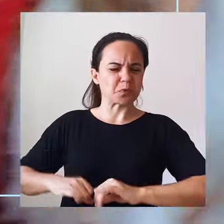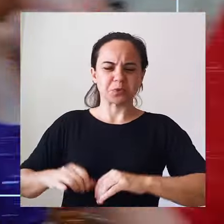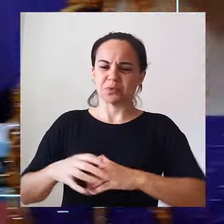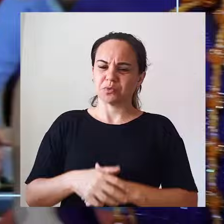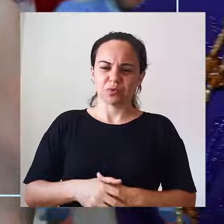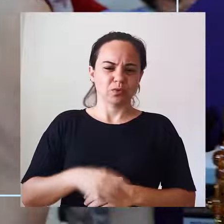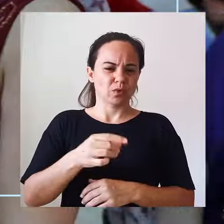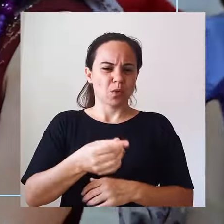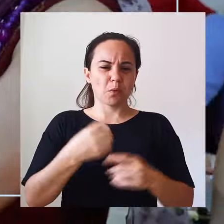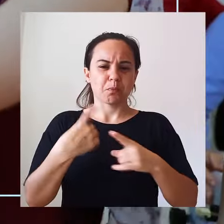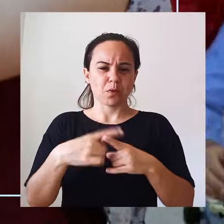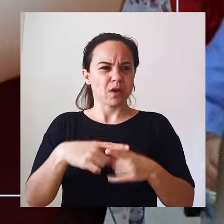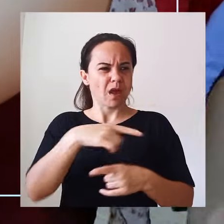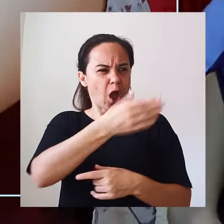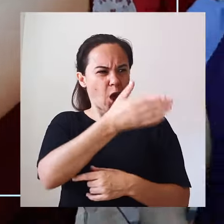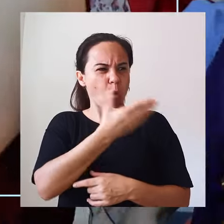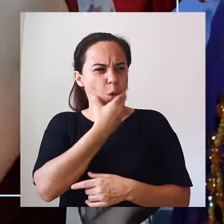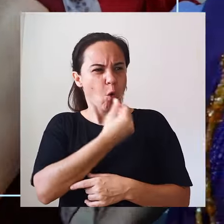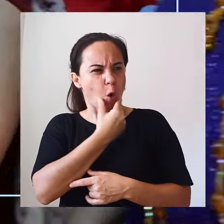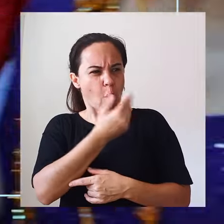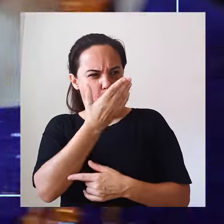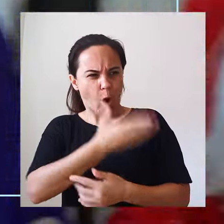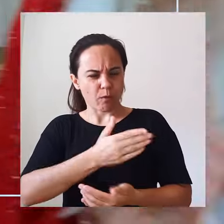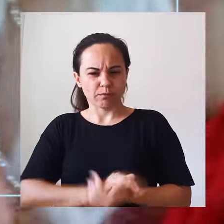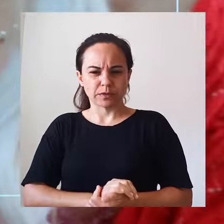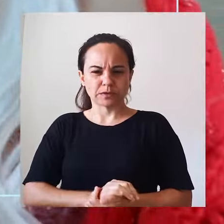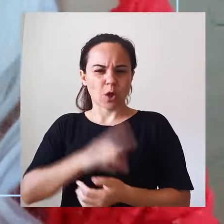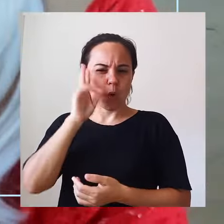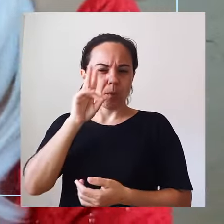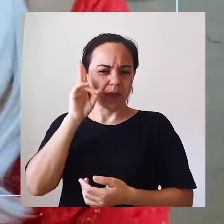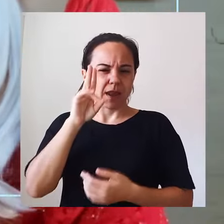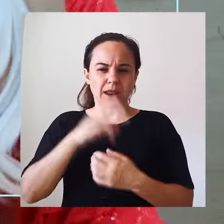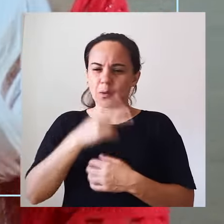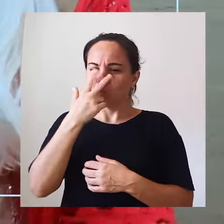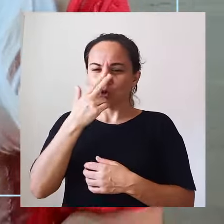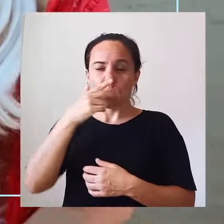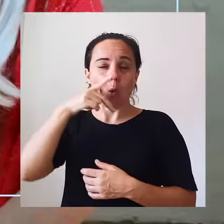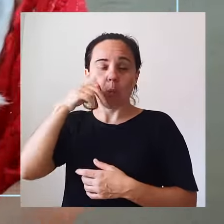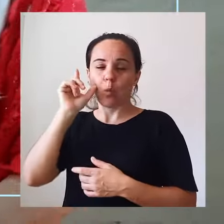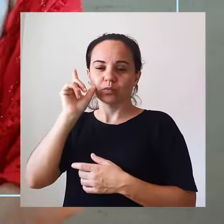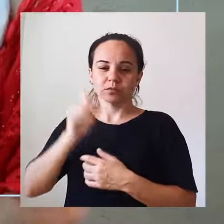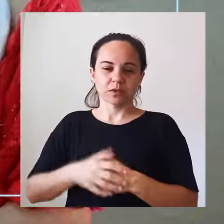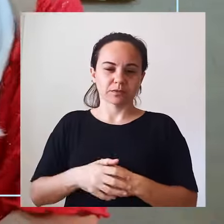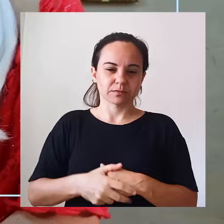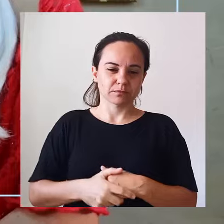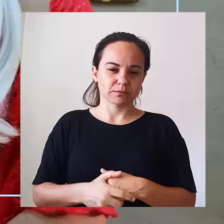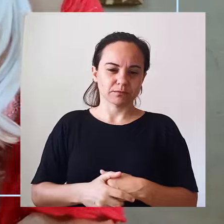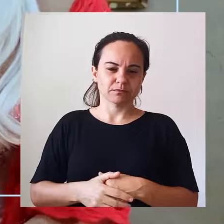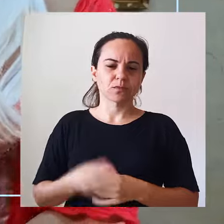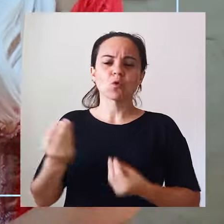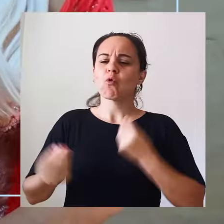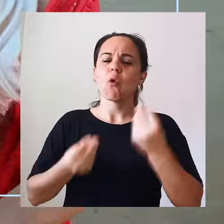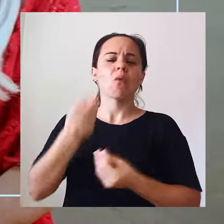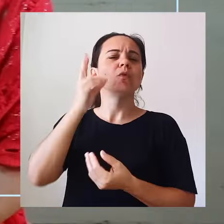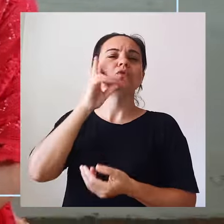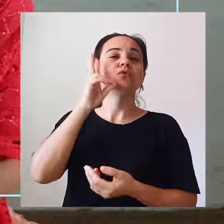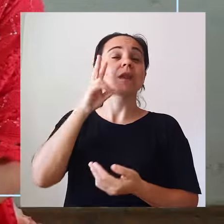deste homem. Eu me lembro como fosse ontem. É, mas como você